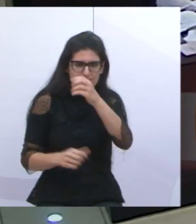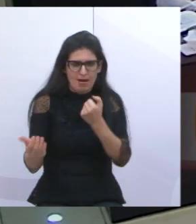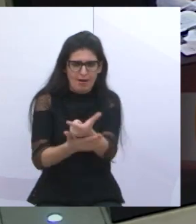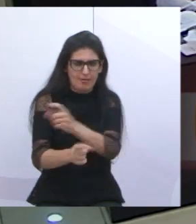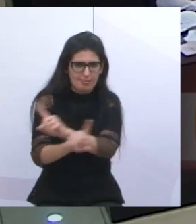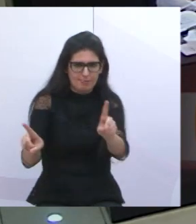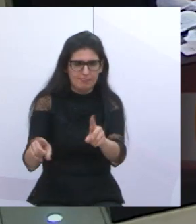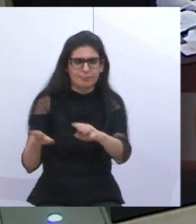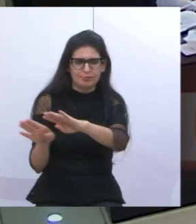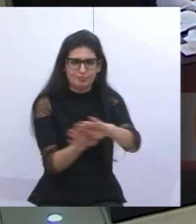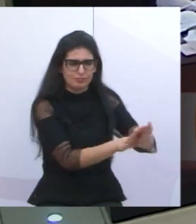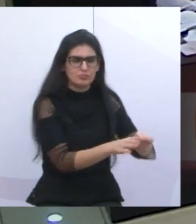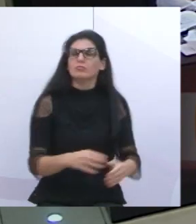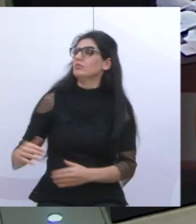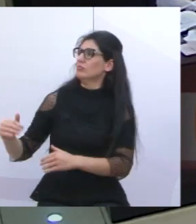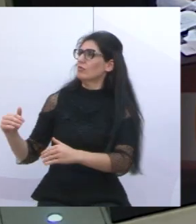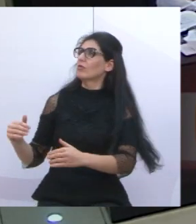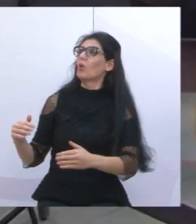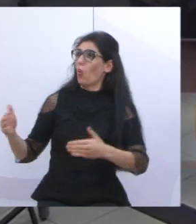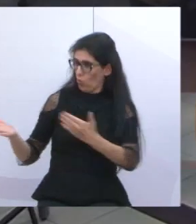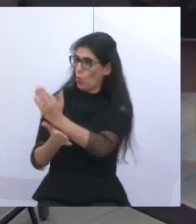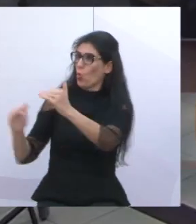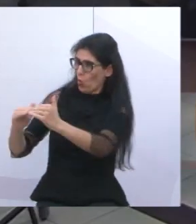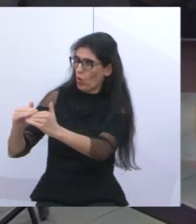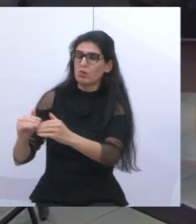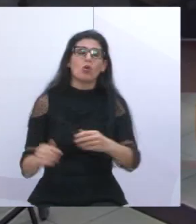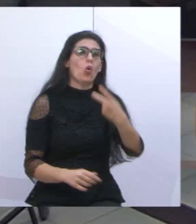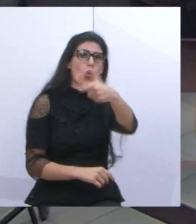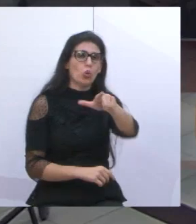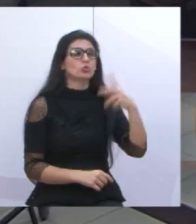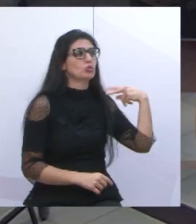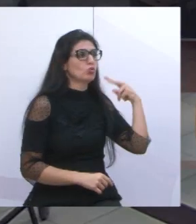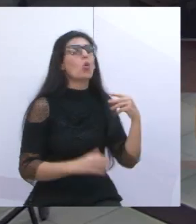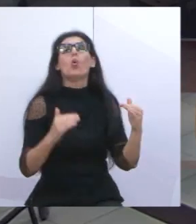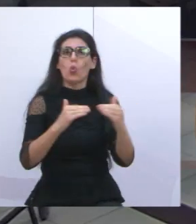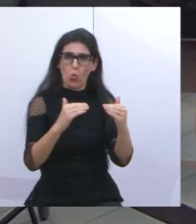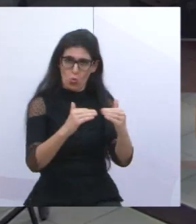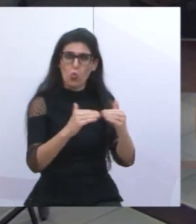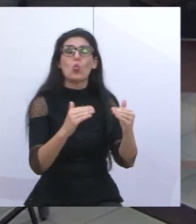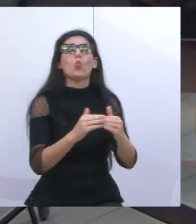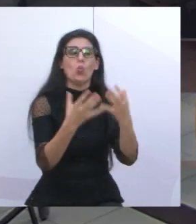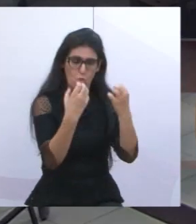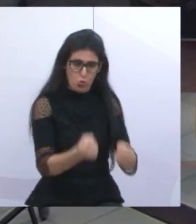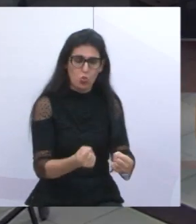Como vota o vereador Paulinho do Esporte? Favorável.